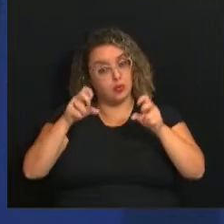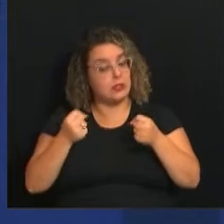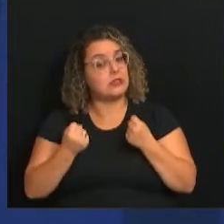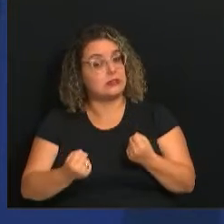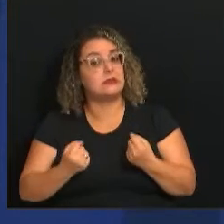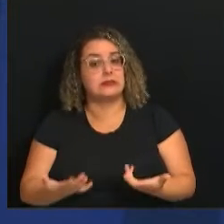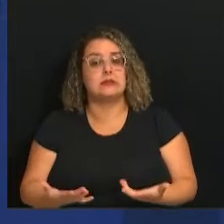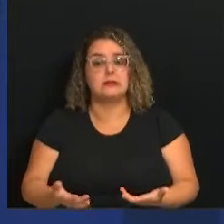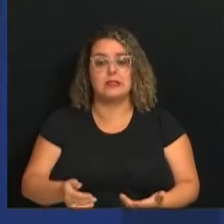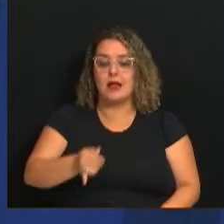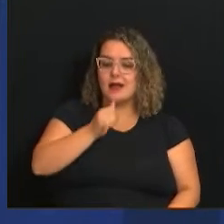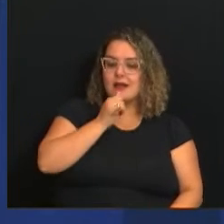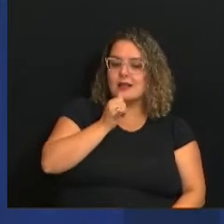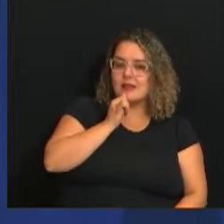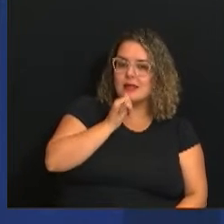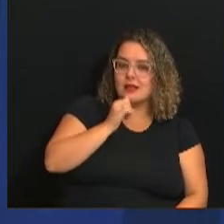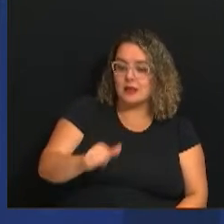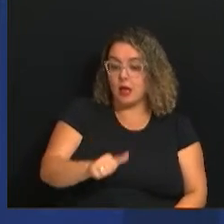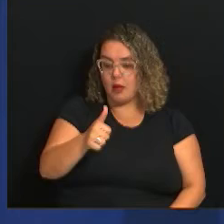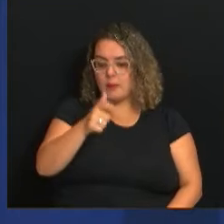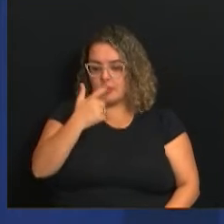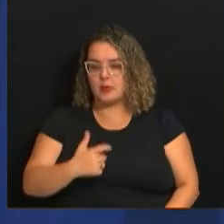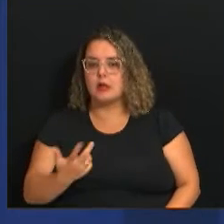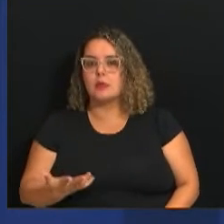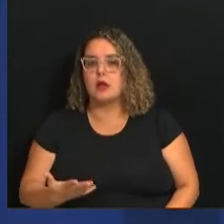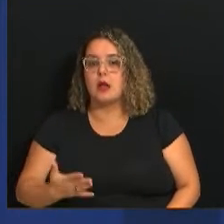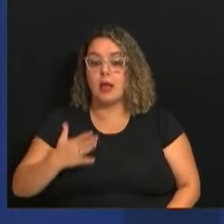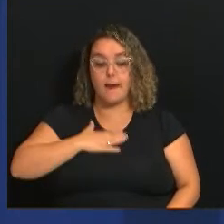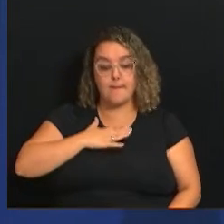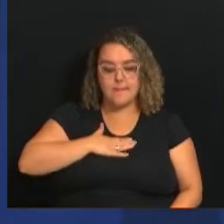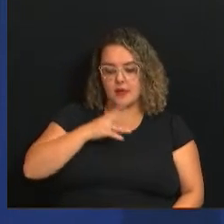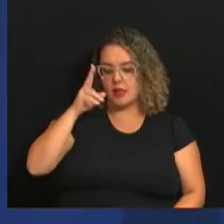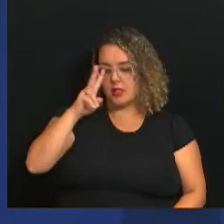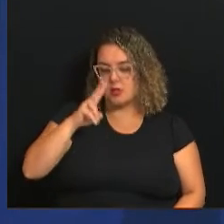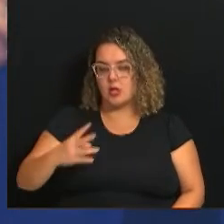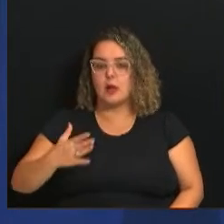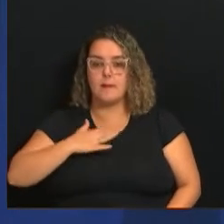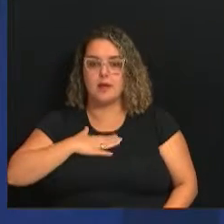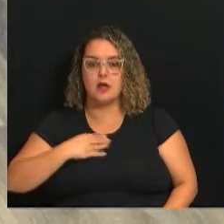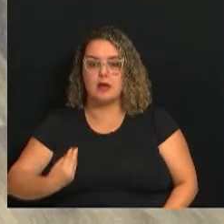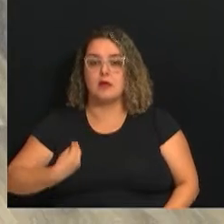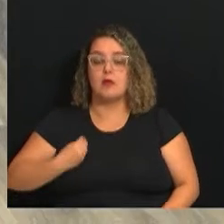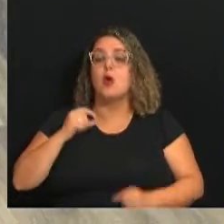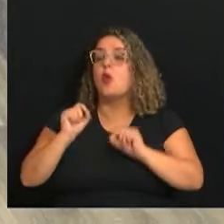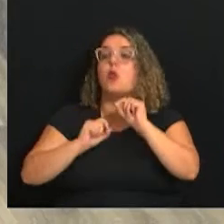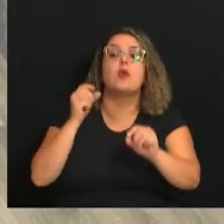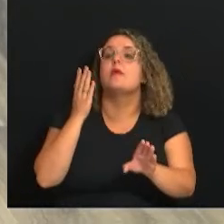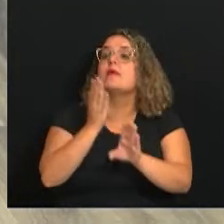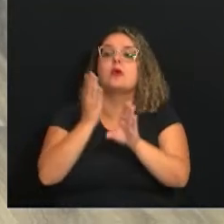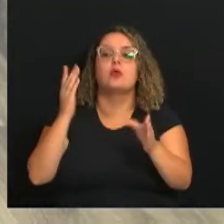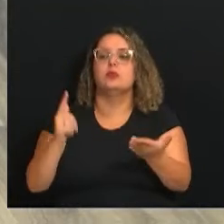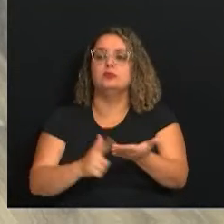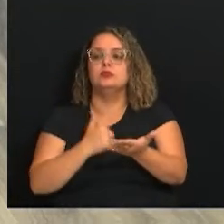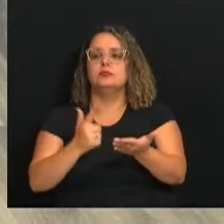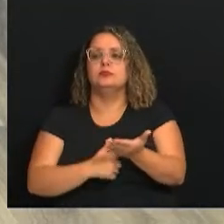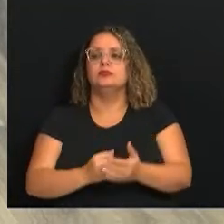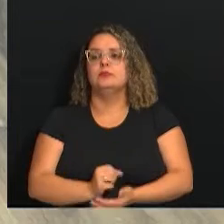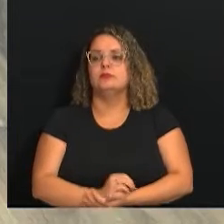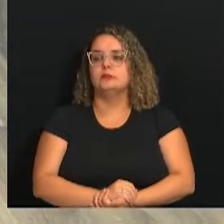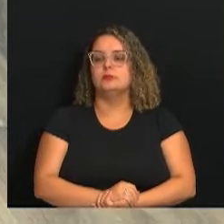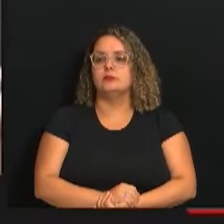vida. Né? Como eu te falei, eu fiquei quase 7 meses trancada dentro do meu quarto. Eu não assistia televisão, não ligava